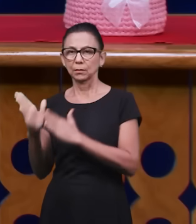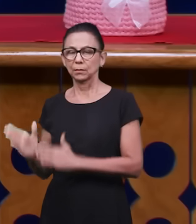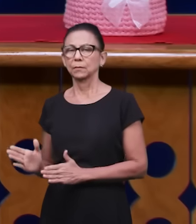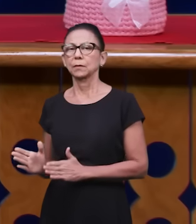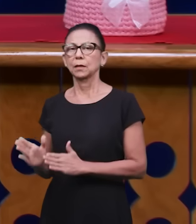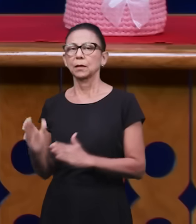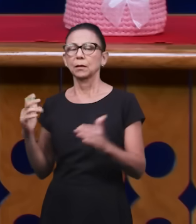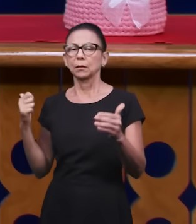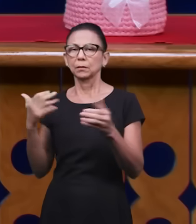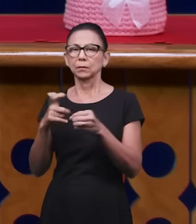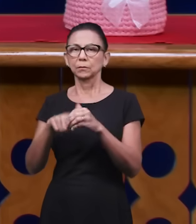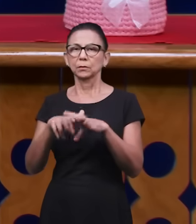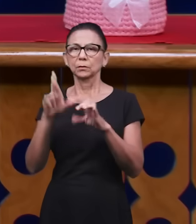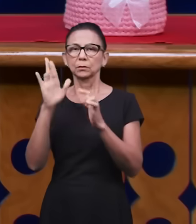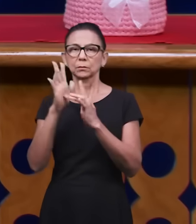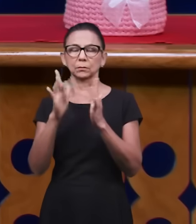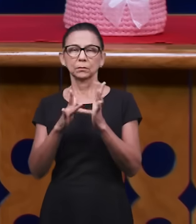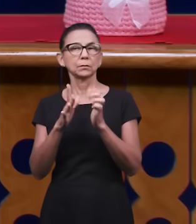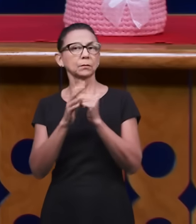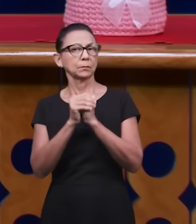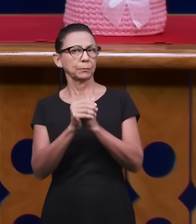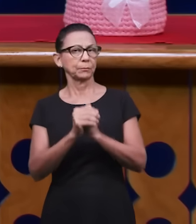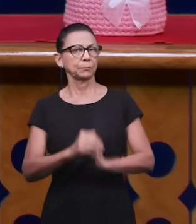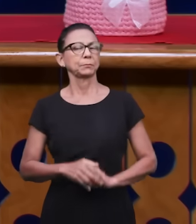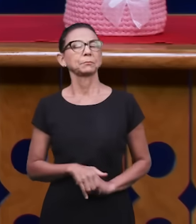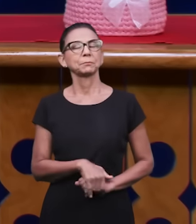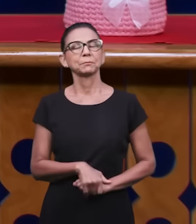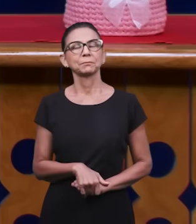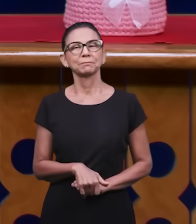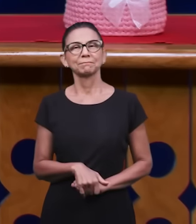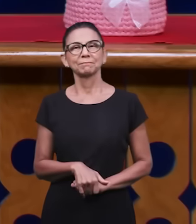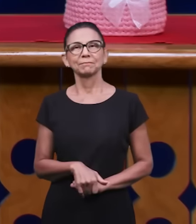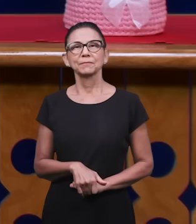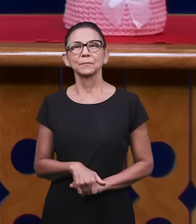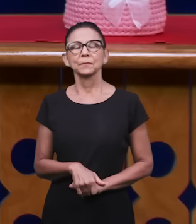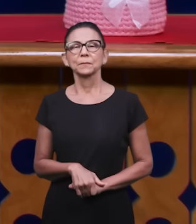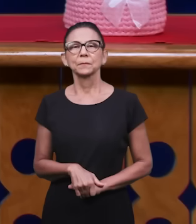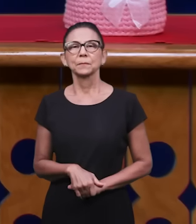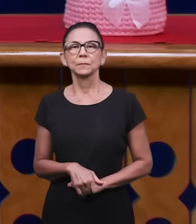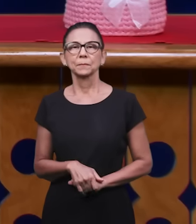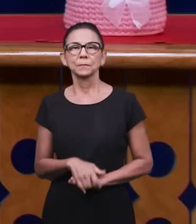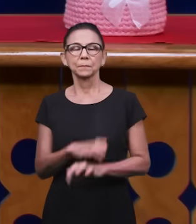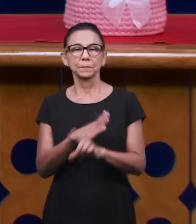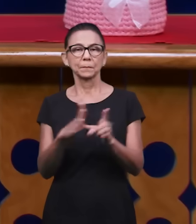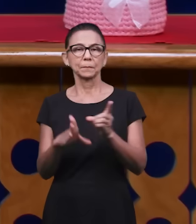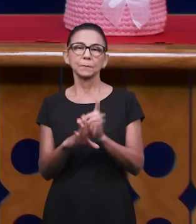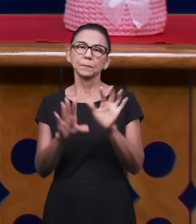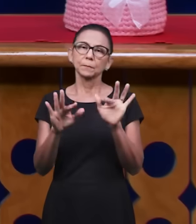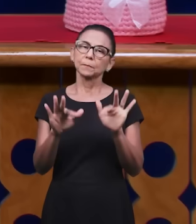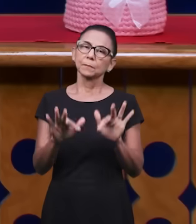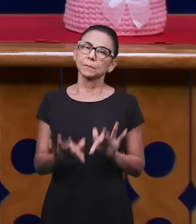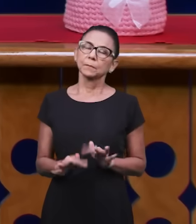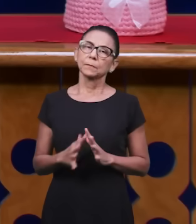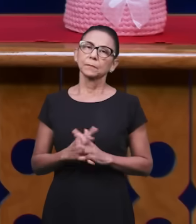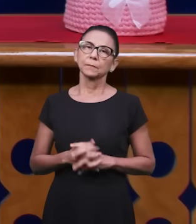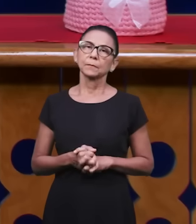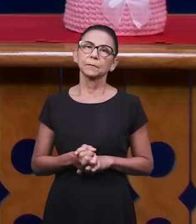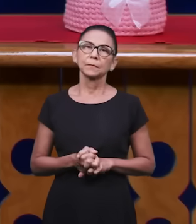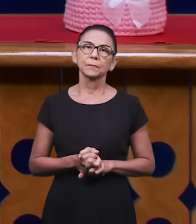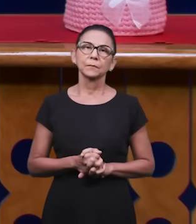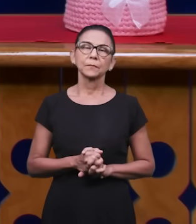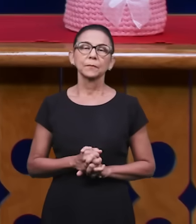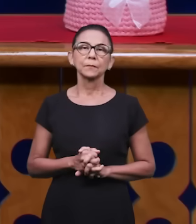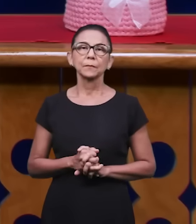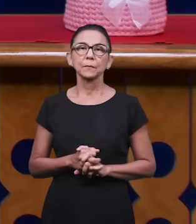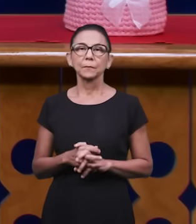volta em glória do Senhor Jesus. Amém. Amém. Meus irmãos, nosso culto está encerrado. Logo em seguida